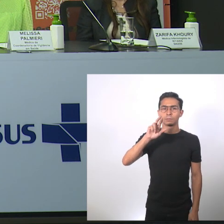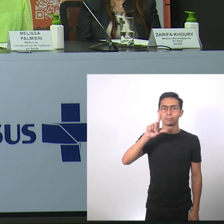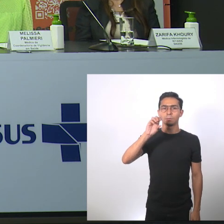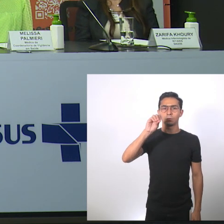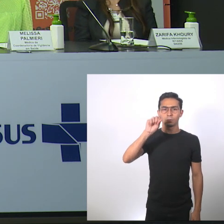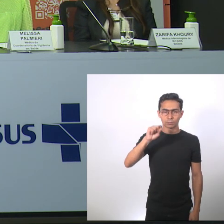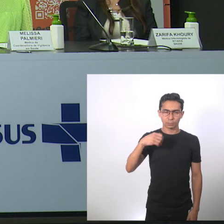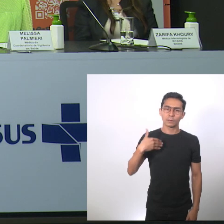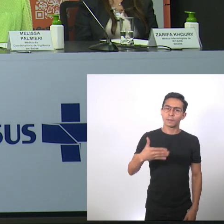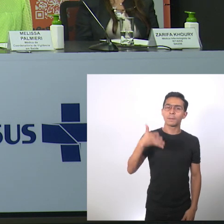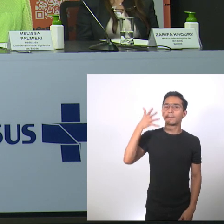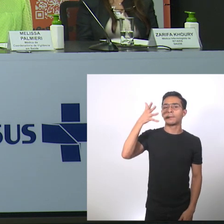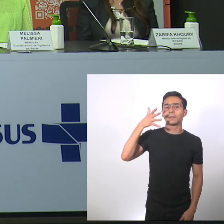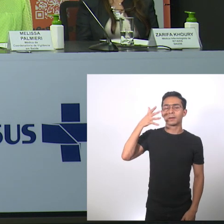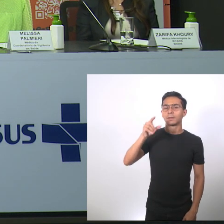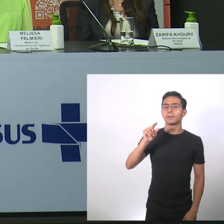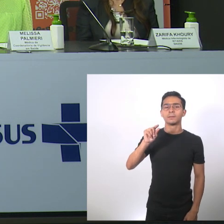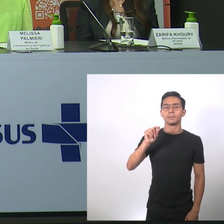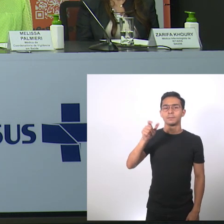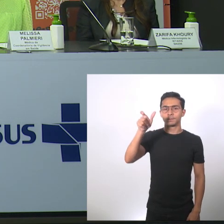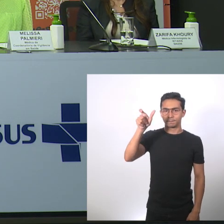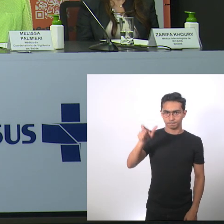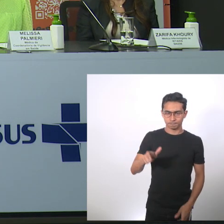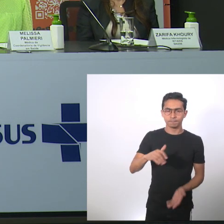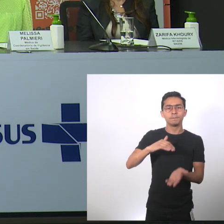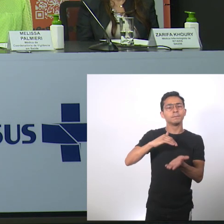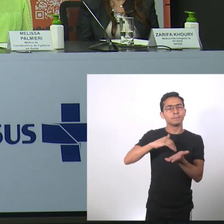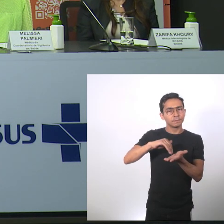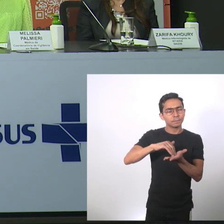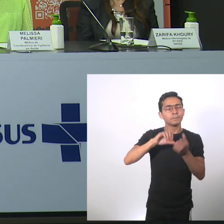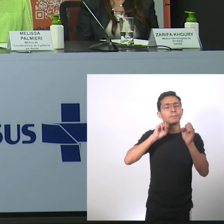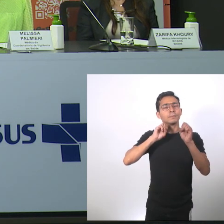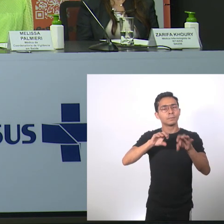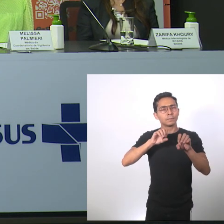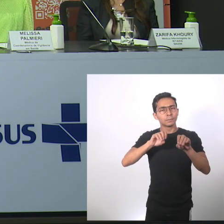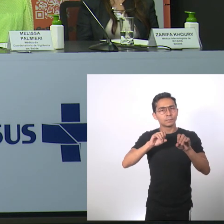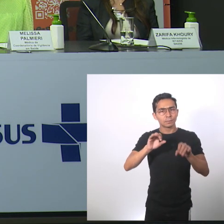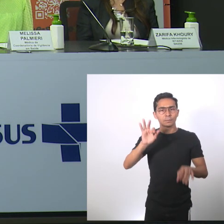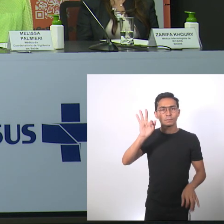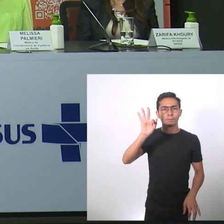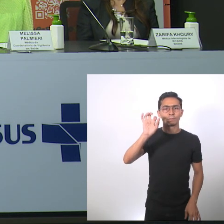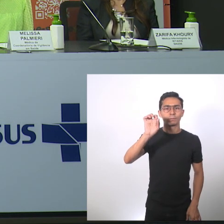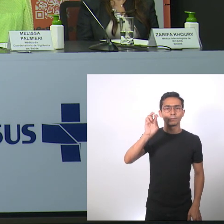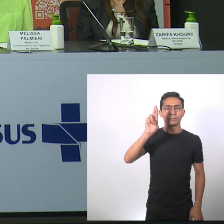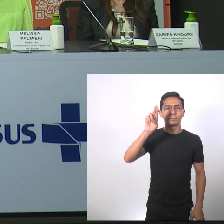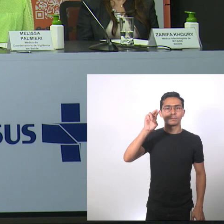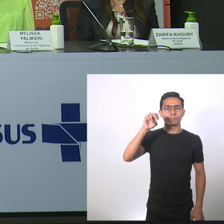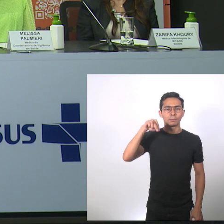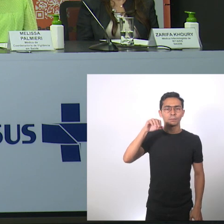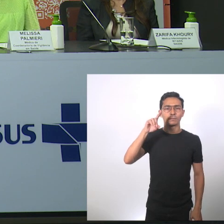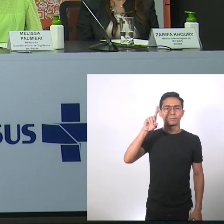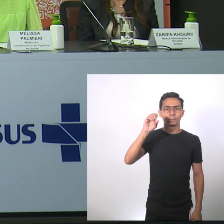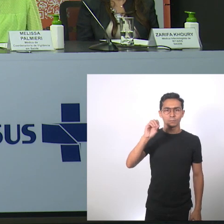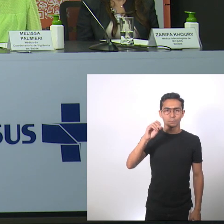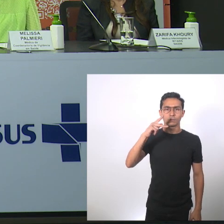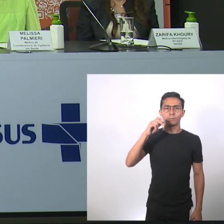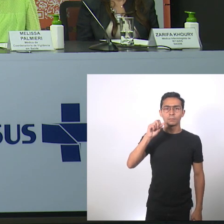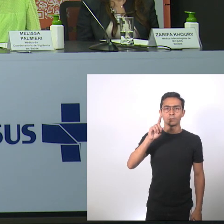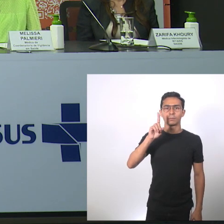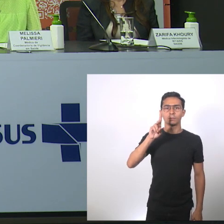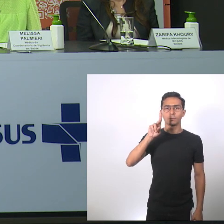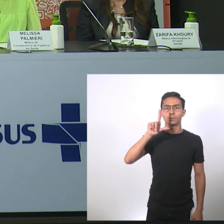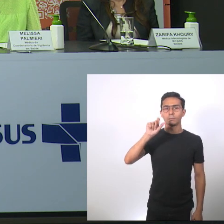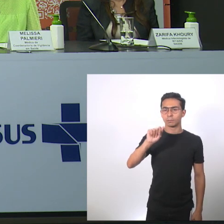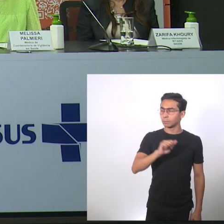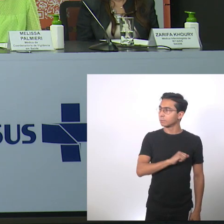ouvir as palavras do secretário municipal da Educação, Fernando Padula. Bom, boa tarde a